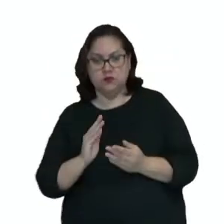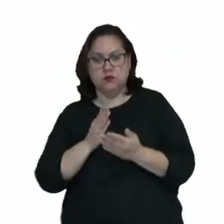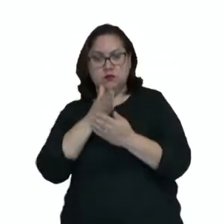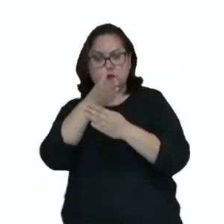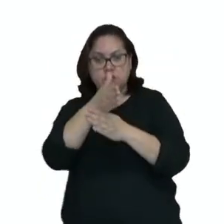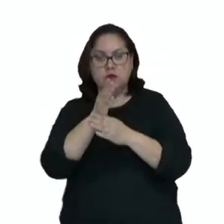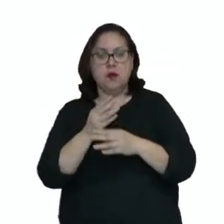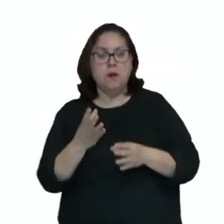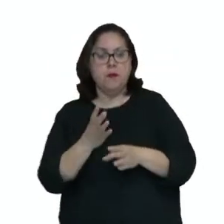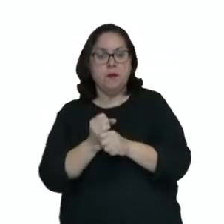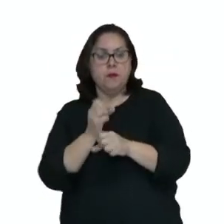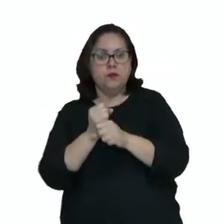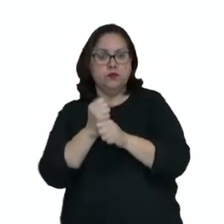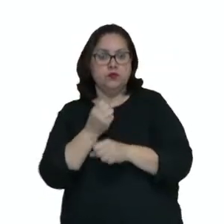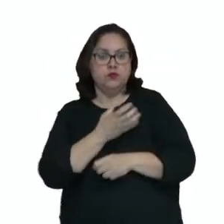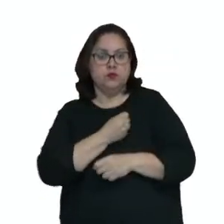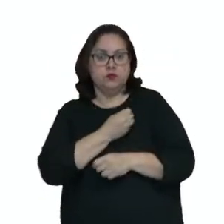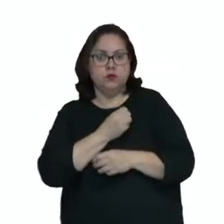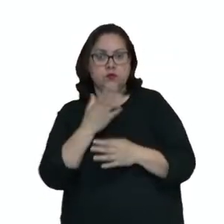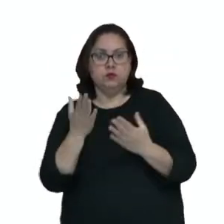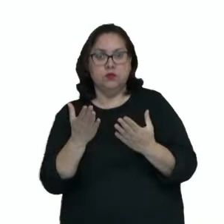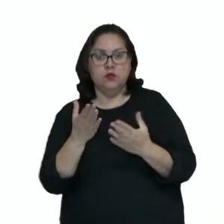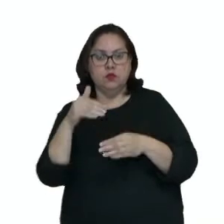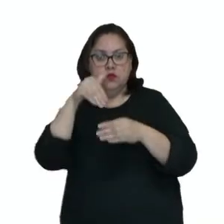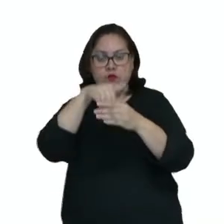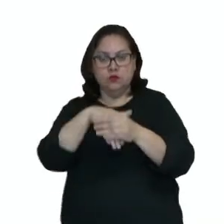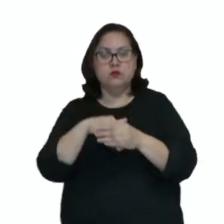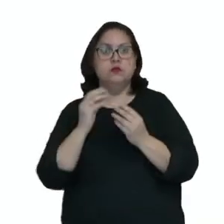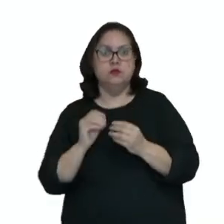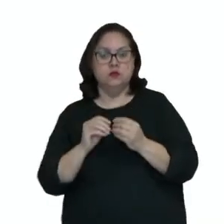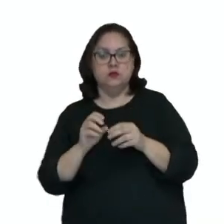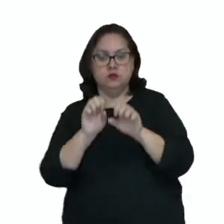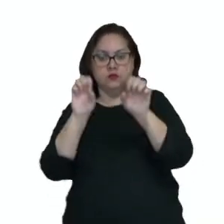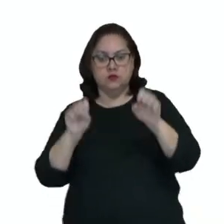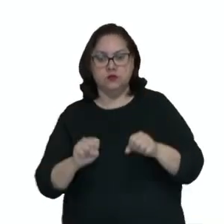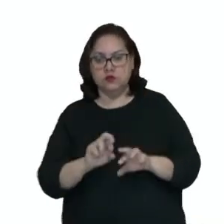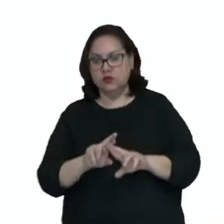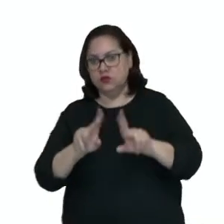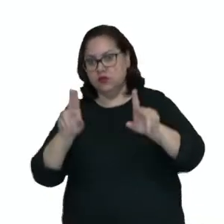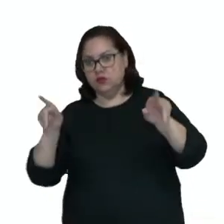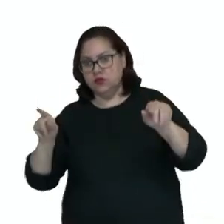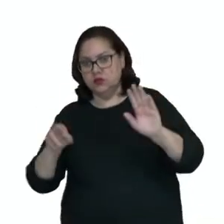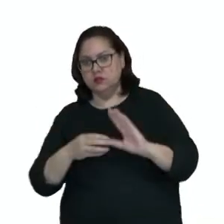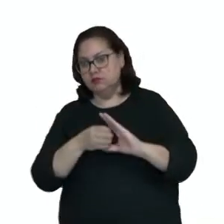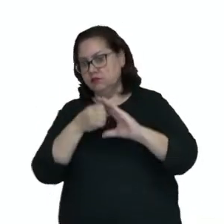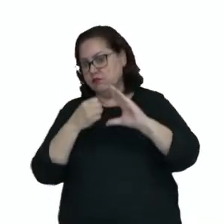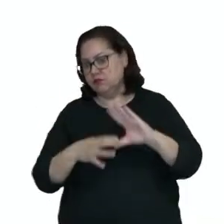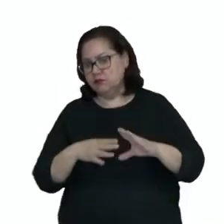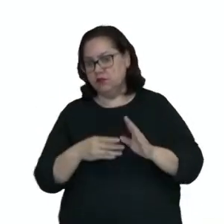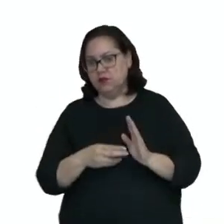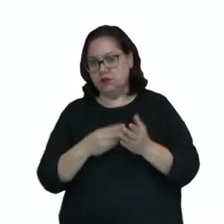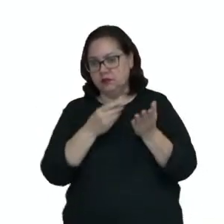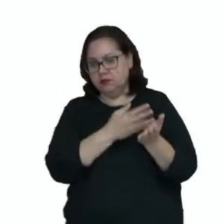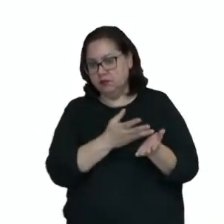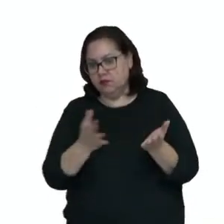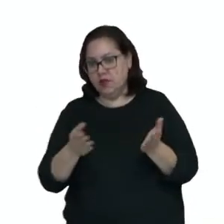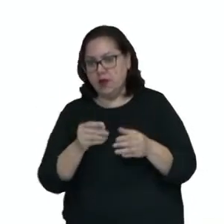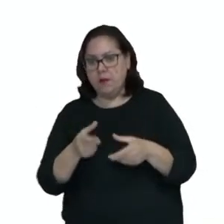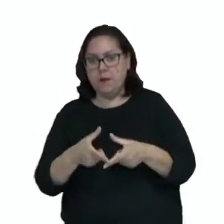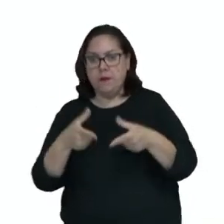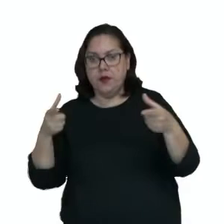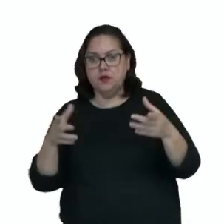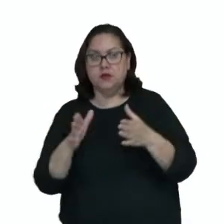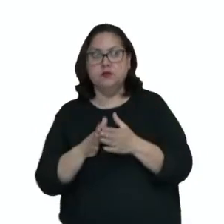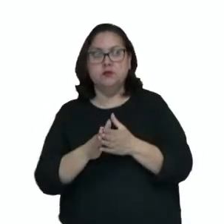a maioria numérica dos votos, ainda que possam ser estabelecidos diferentes critérios para se determinar a maioria.